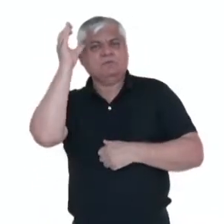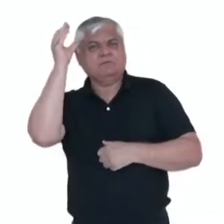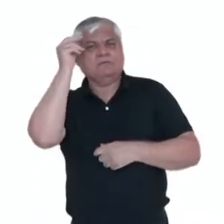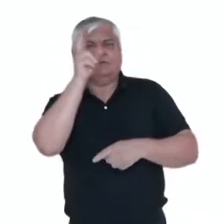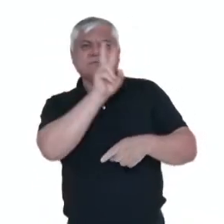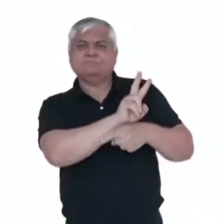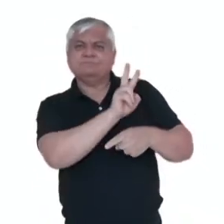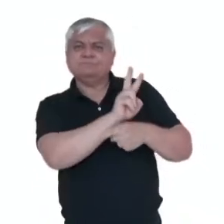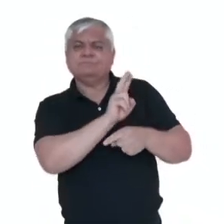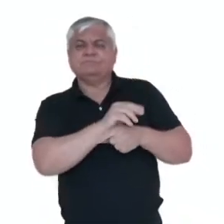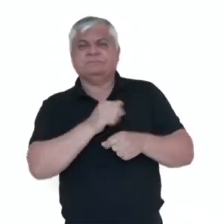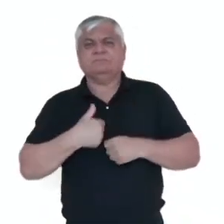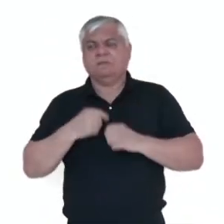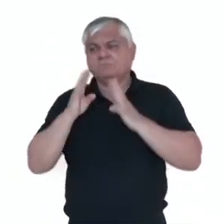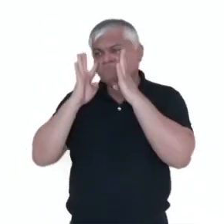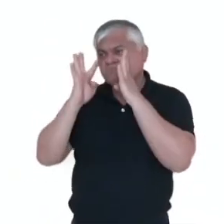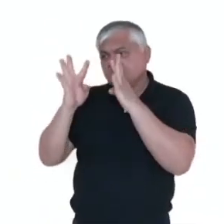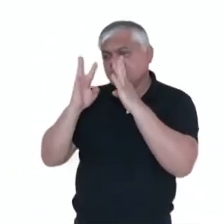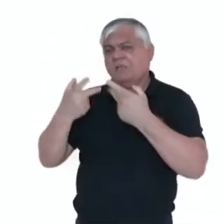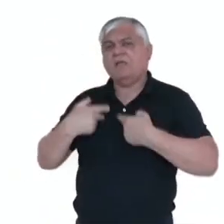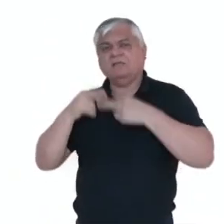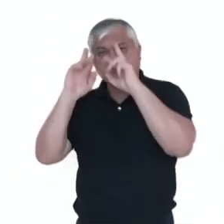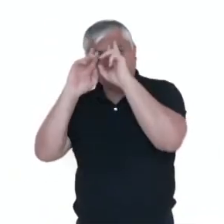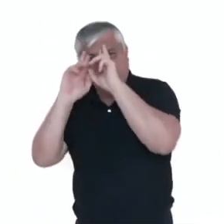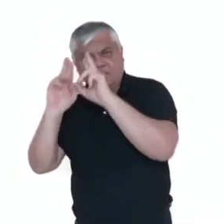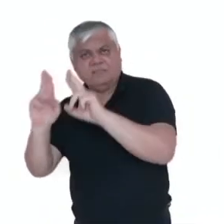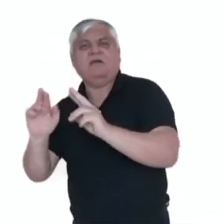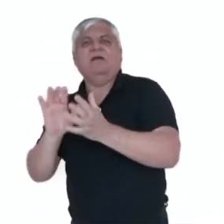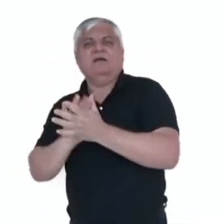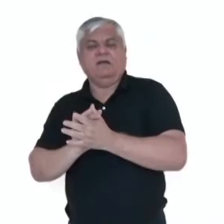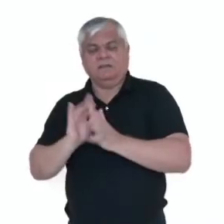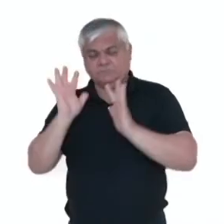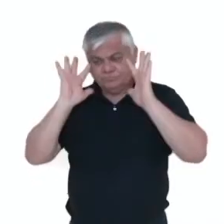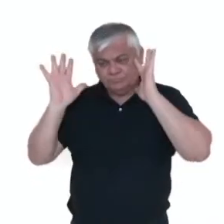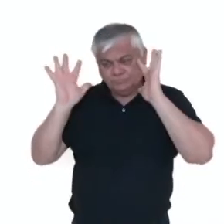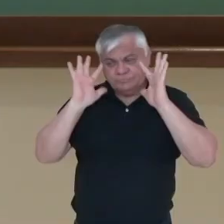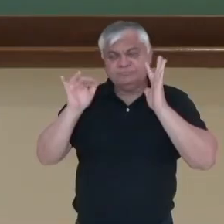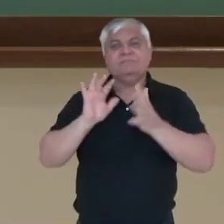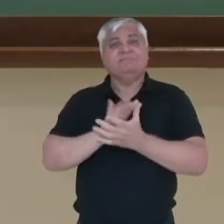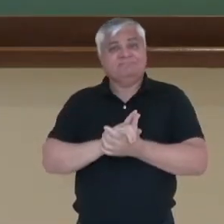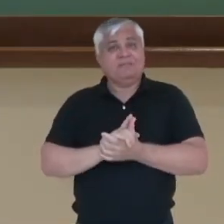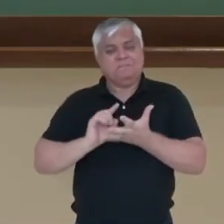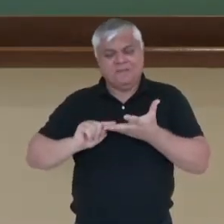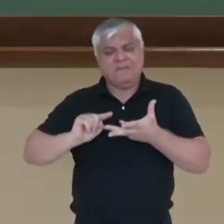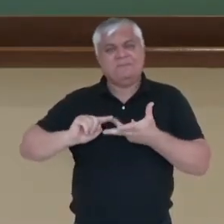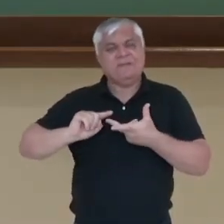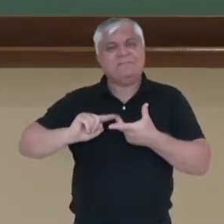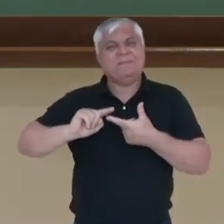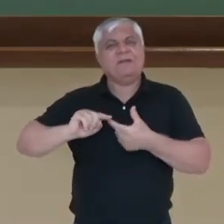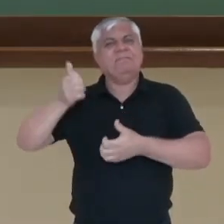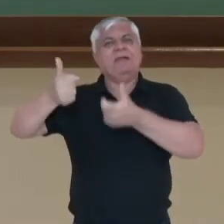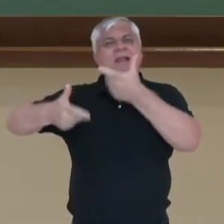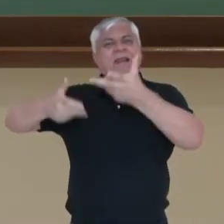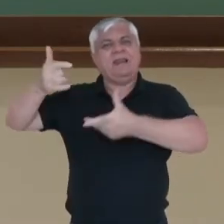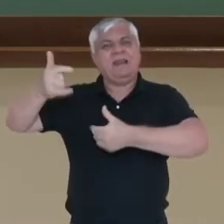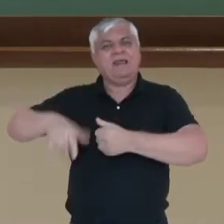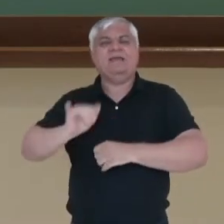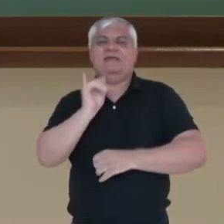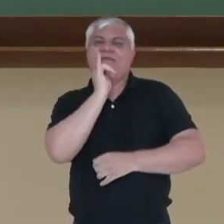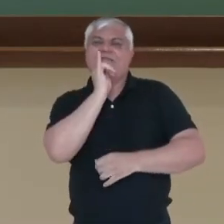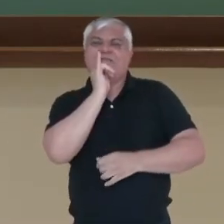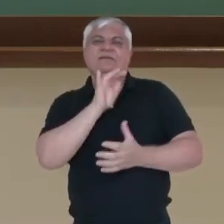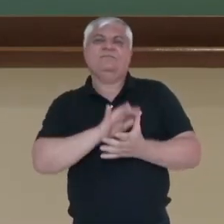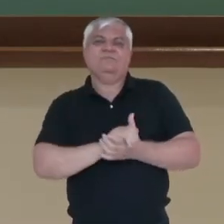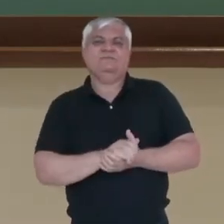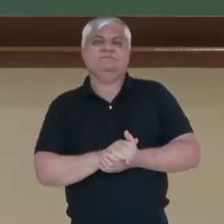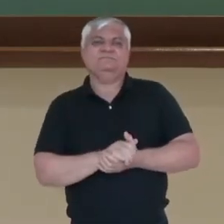a ouvir, a respeitar opiniões, refletimos. Então, ele está dando aqui, ó, um argumento de